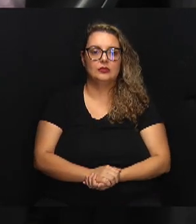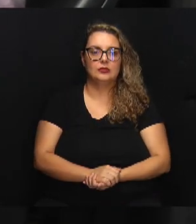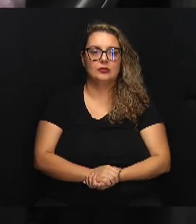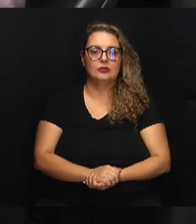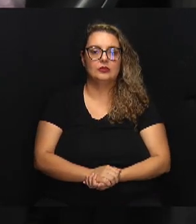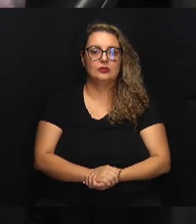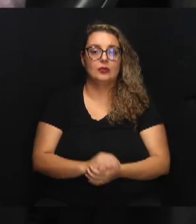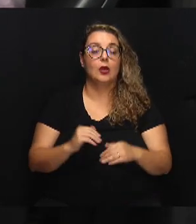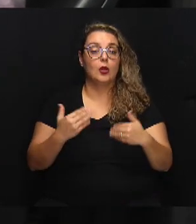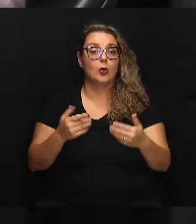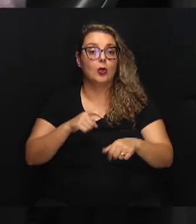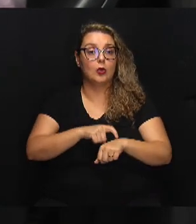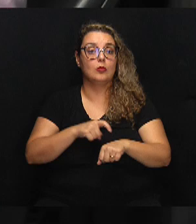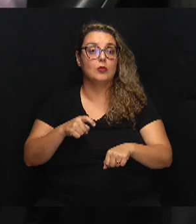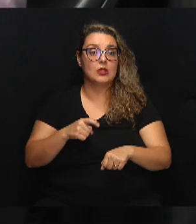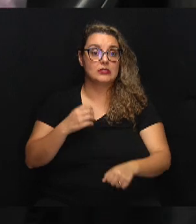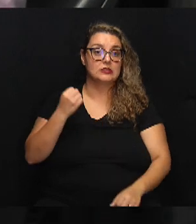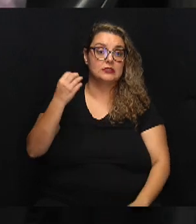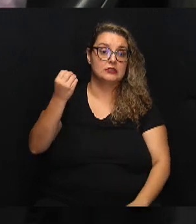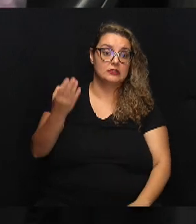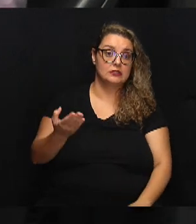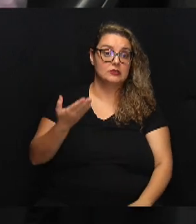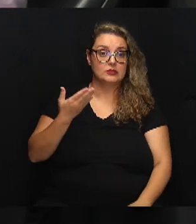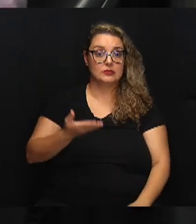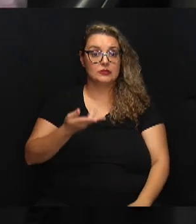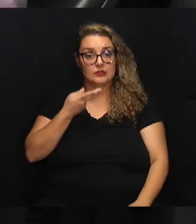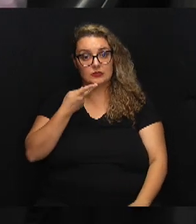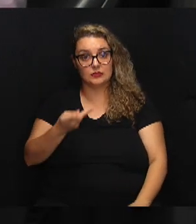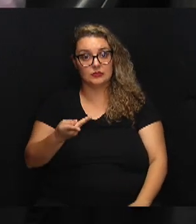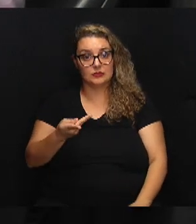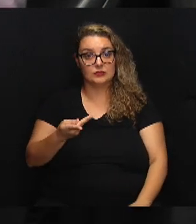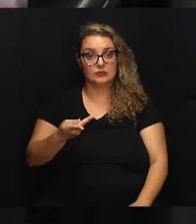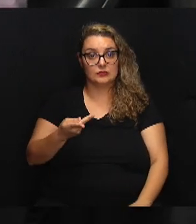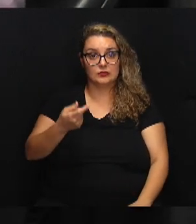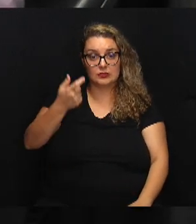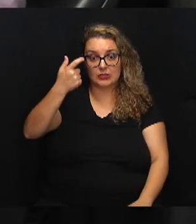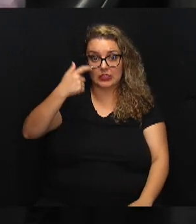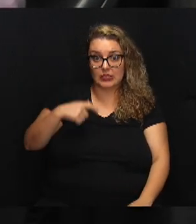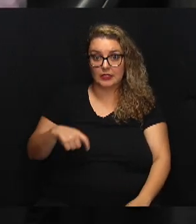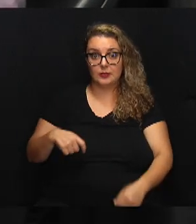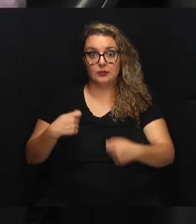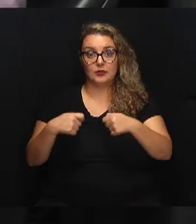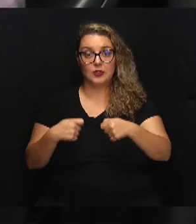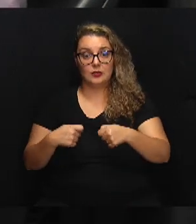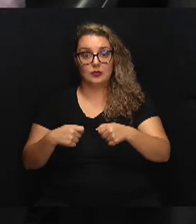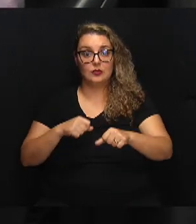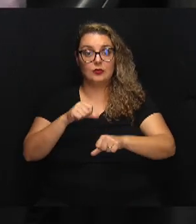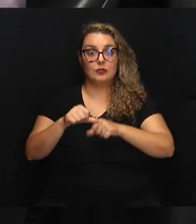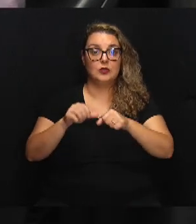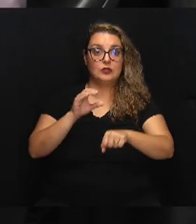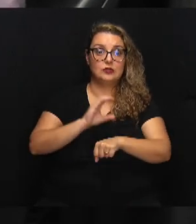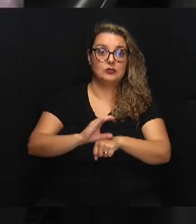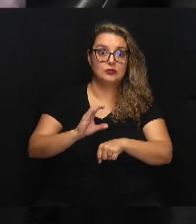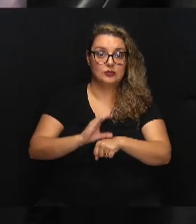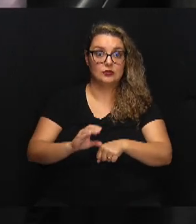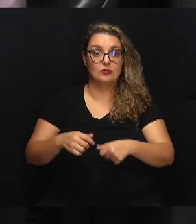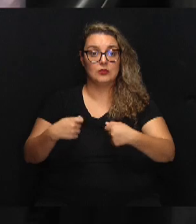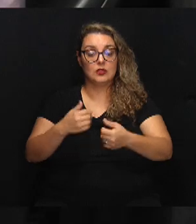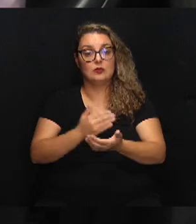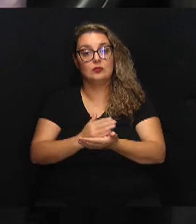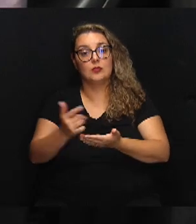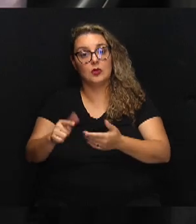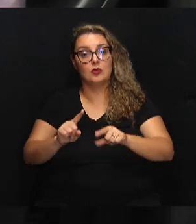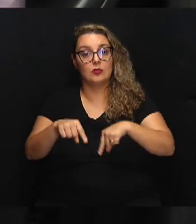que momento dessas viagens que você disse... Eu preciso mudar de curso, eu preciso recomeçar para uma